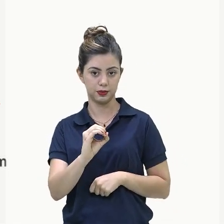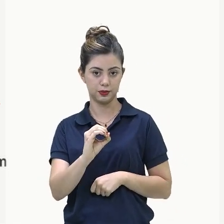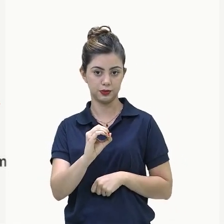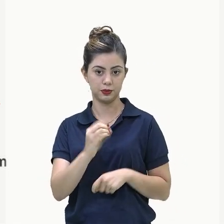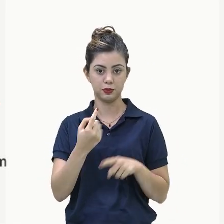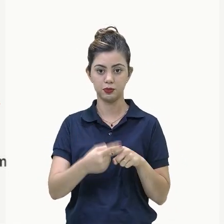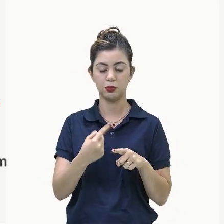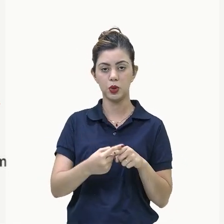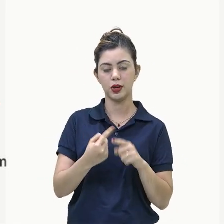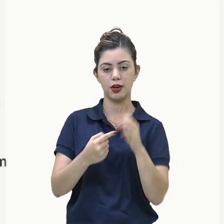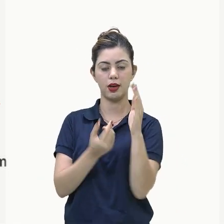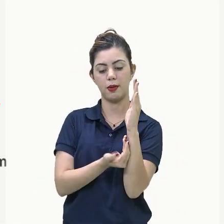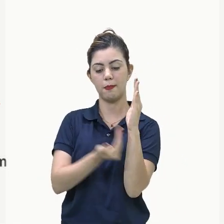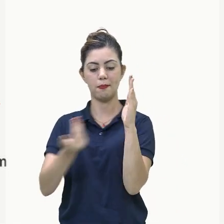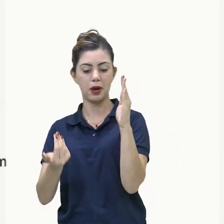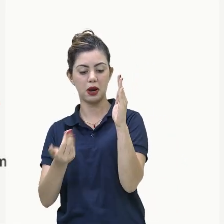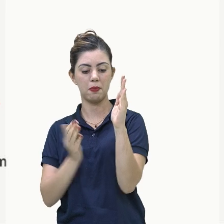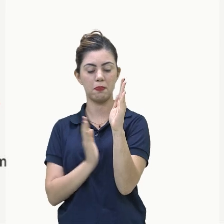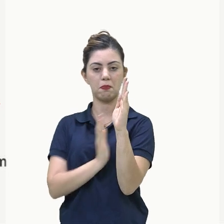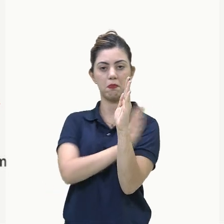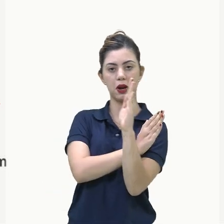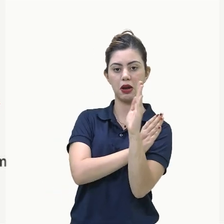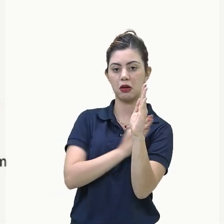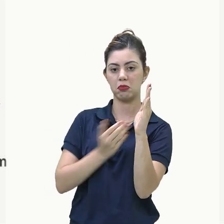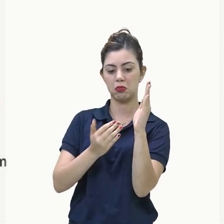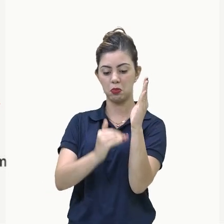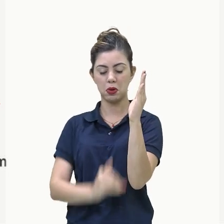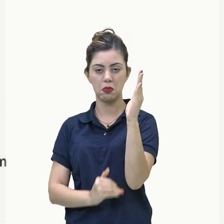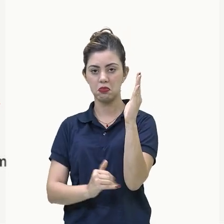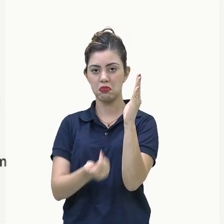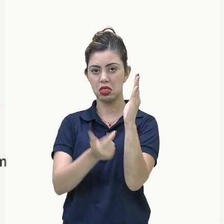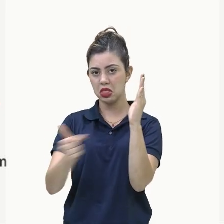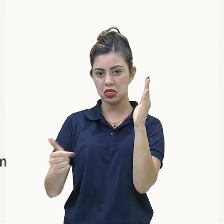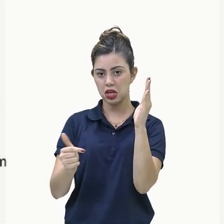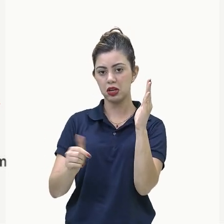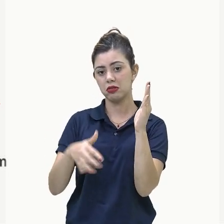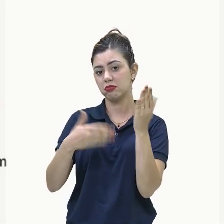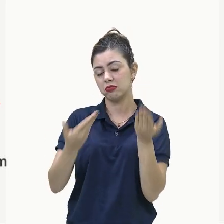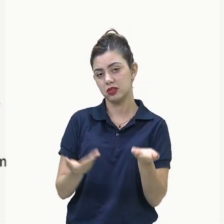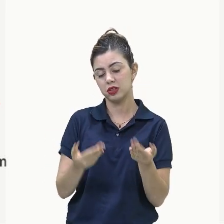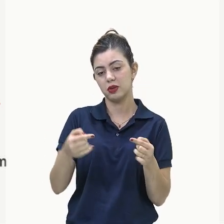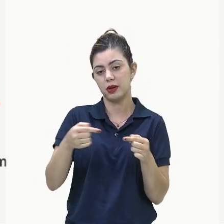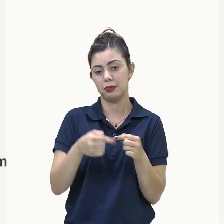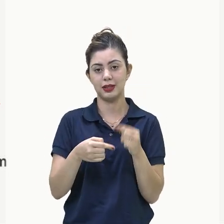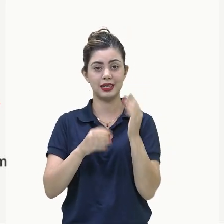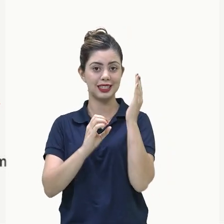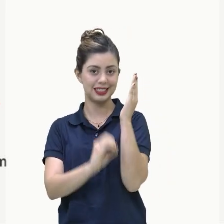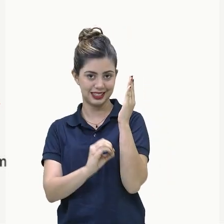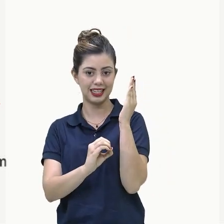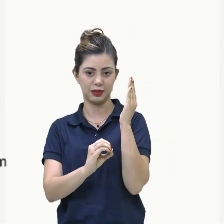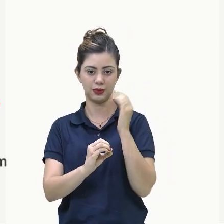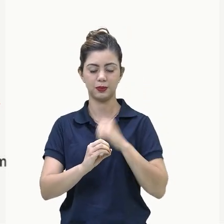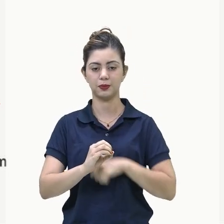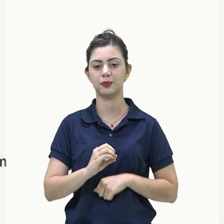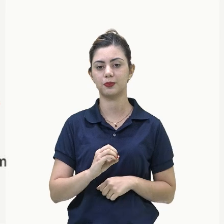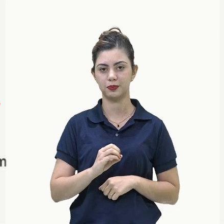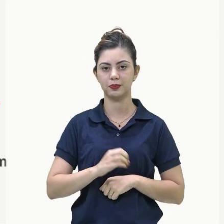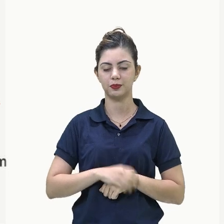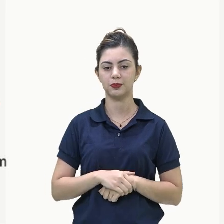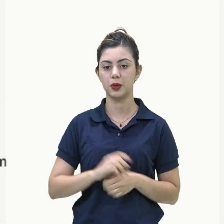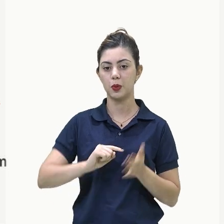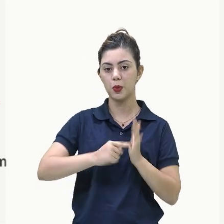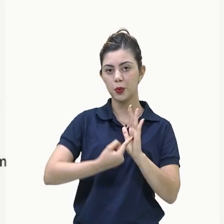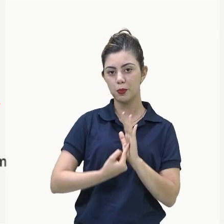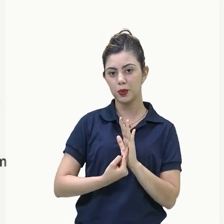não está nem na parte positiva, à direita, e nem na parte negativa à esquerda, ele está exatamente sobre o eixo y, então o x